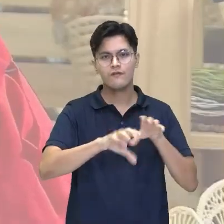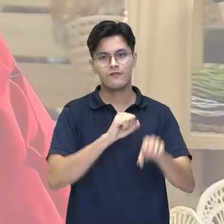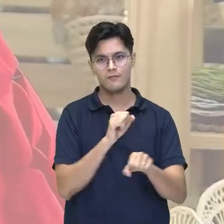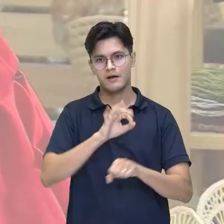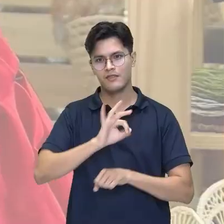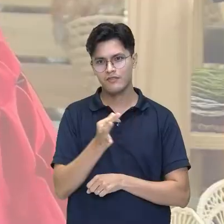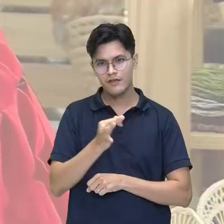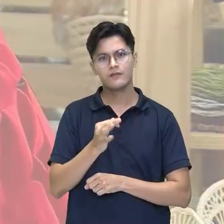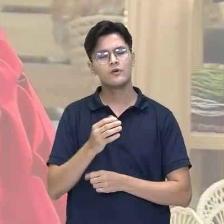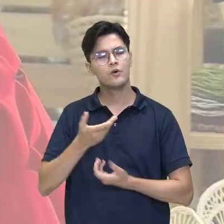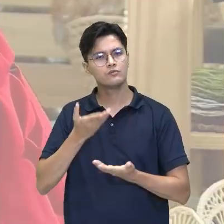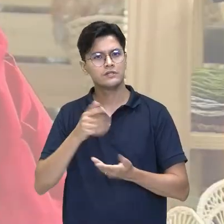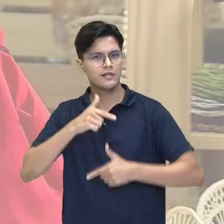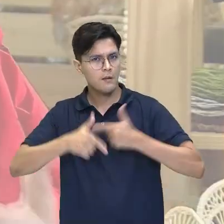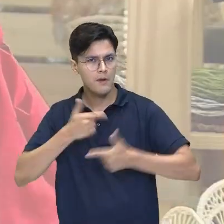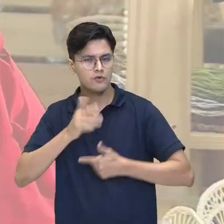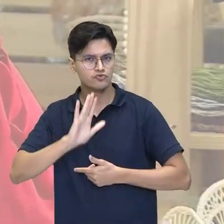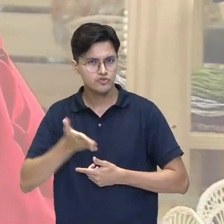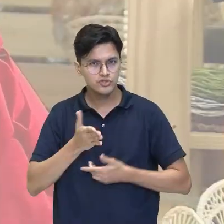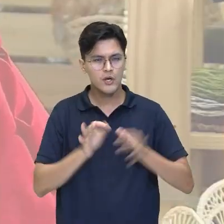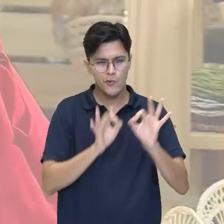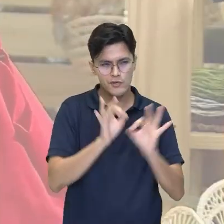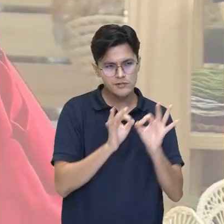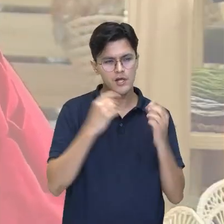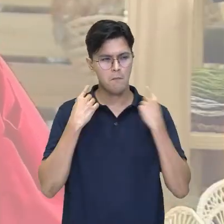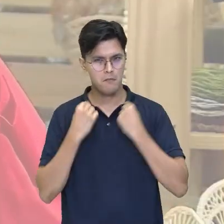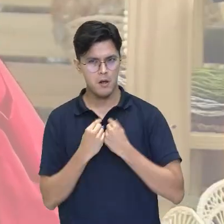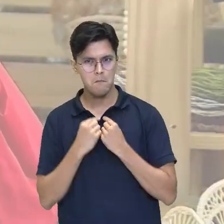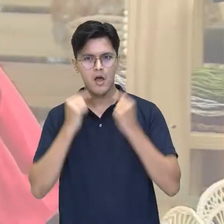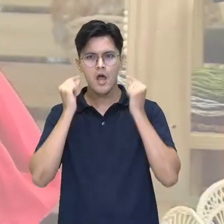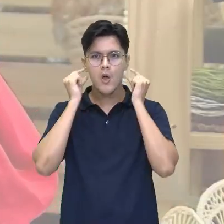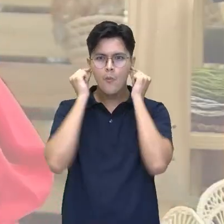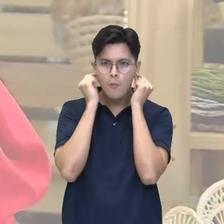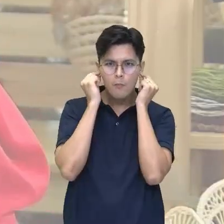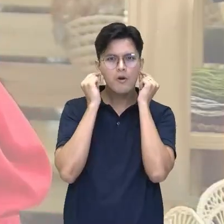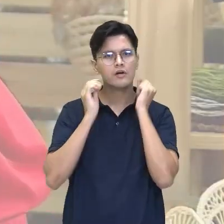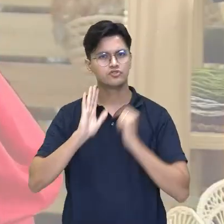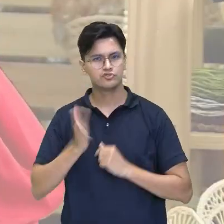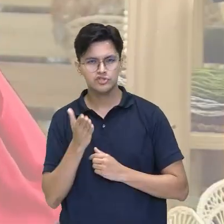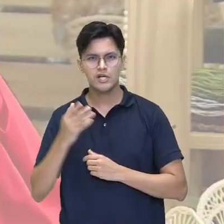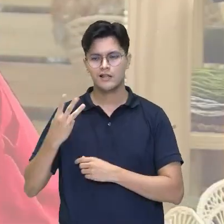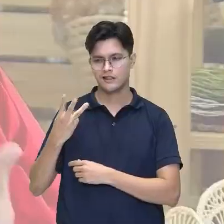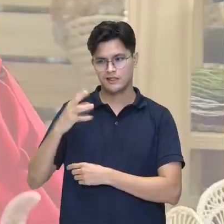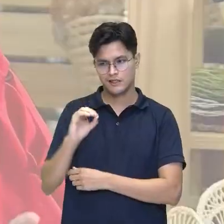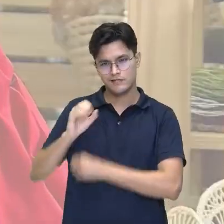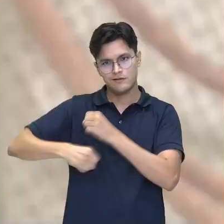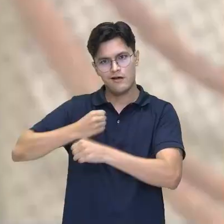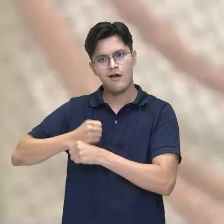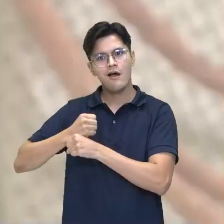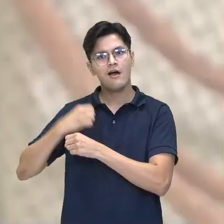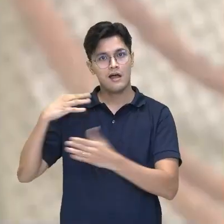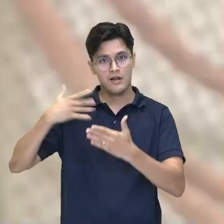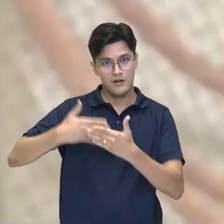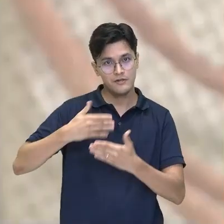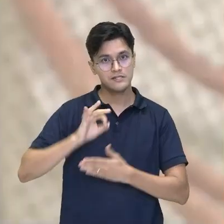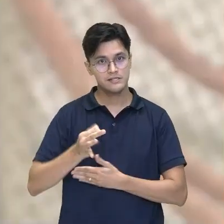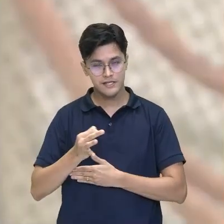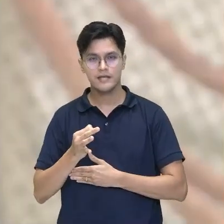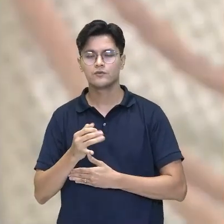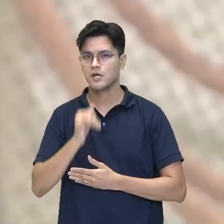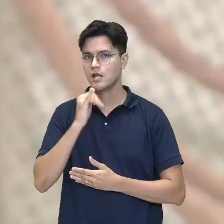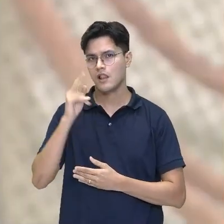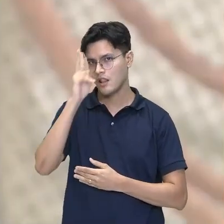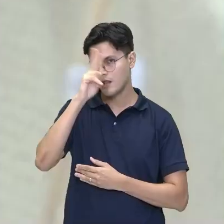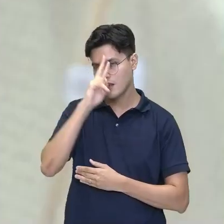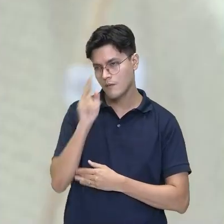pessoa que morava fora do país me pediu a minha primeira biojoia, quer dizer, ela queria uma peça que